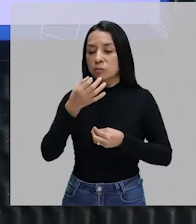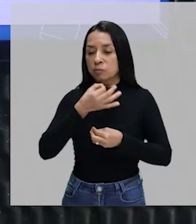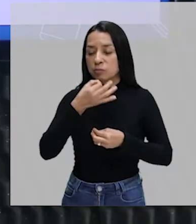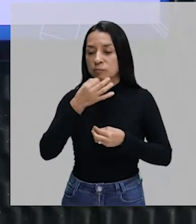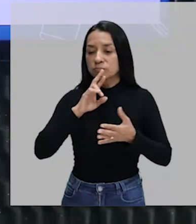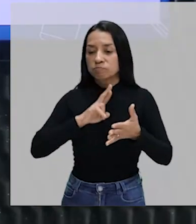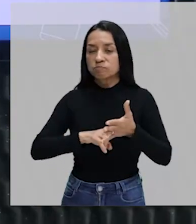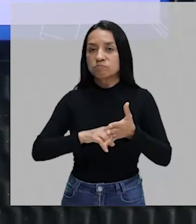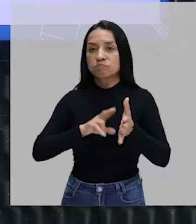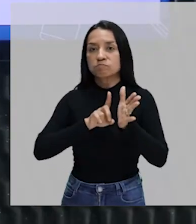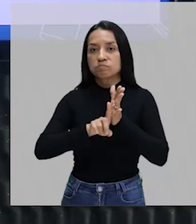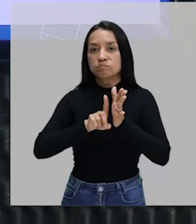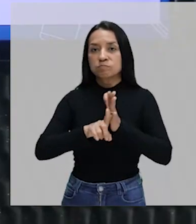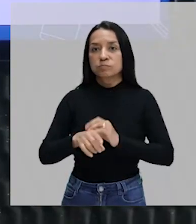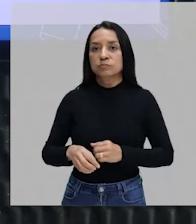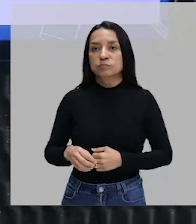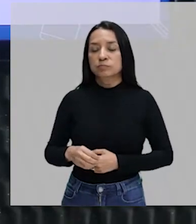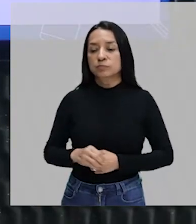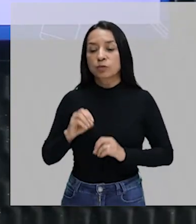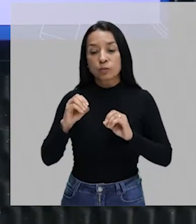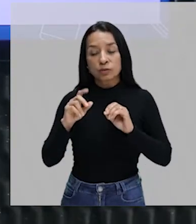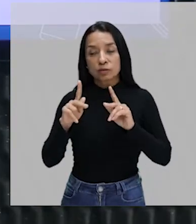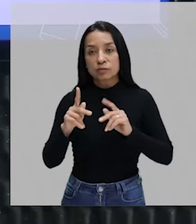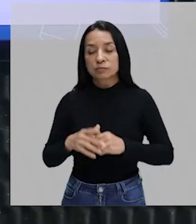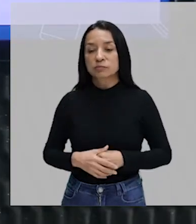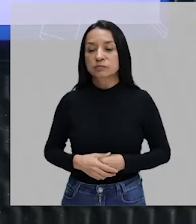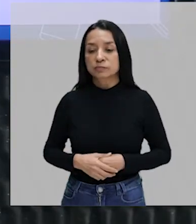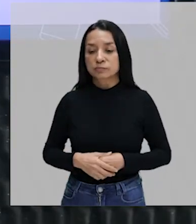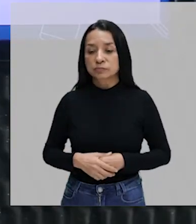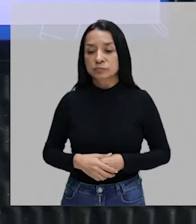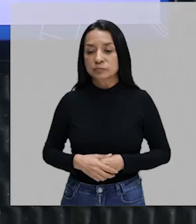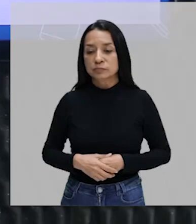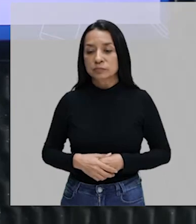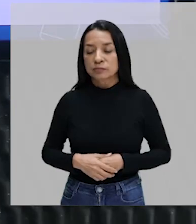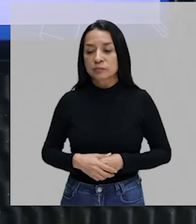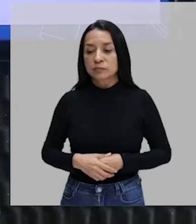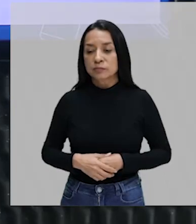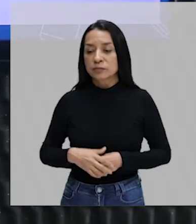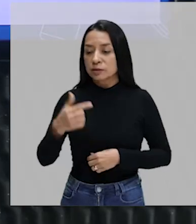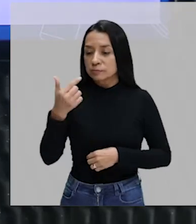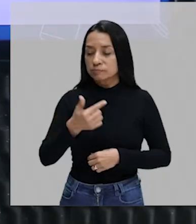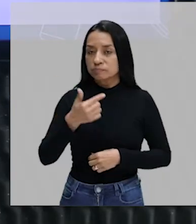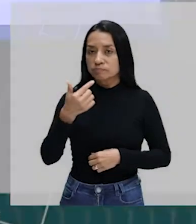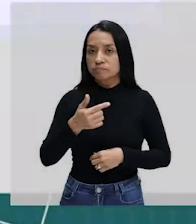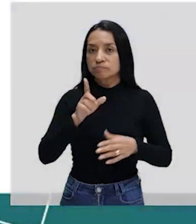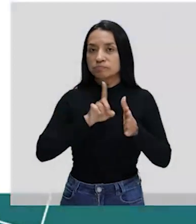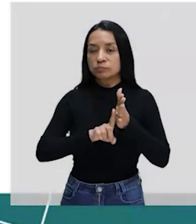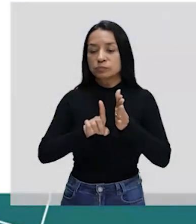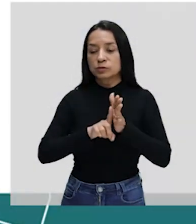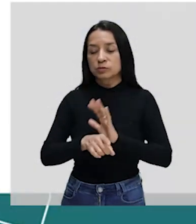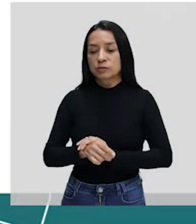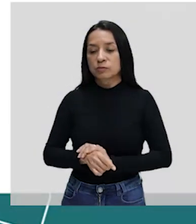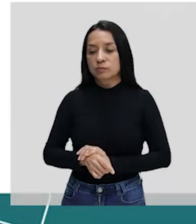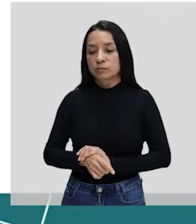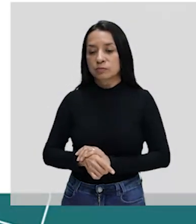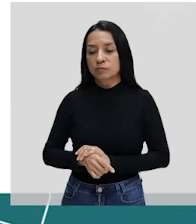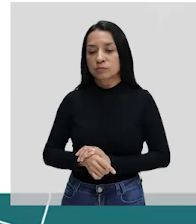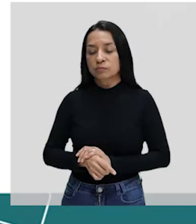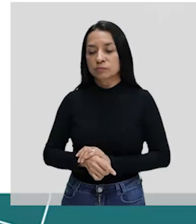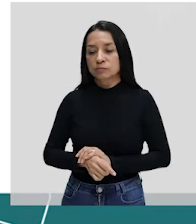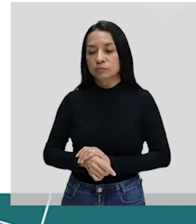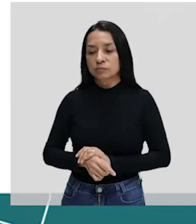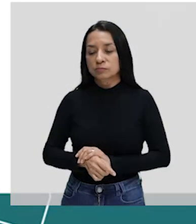questão, tá bom? Vamos aqui fazer a nossa segunda. Temos um segundo desafio aqui, mas